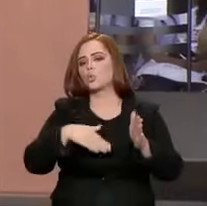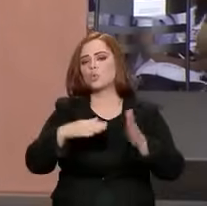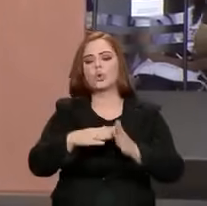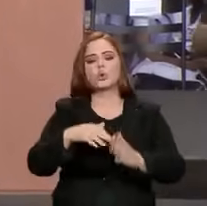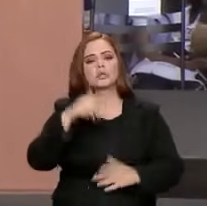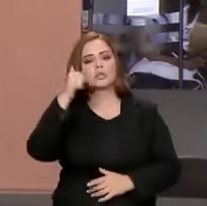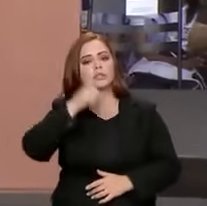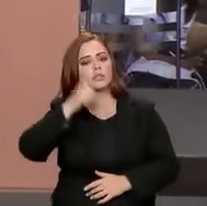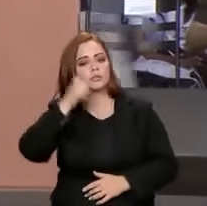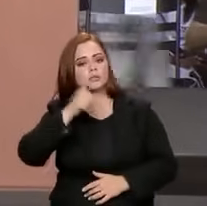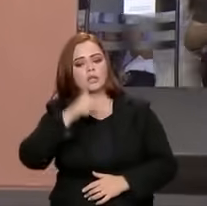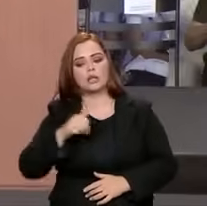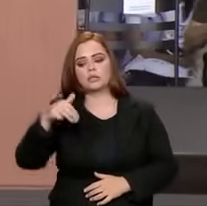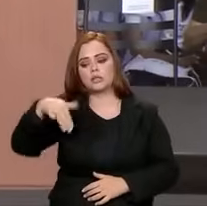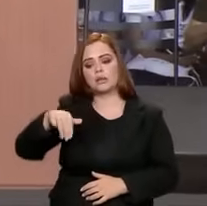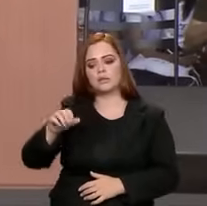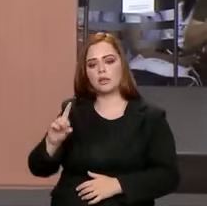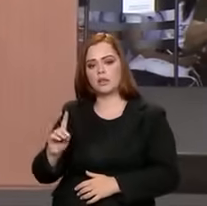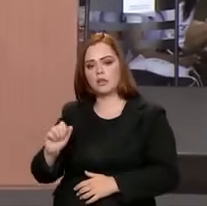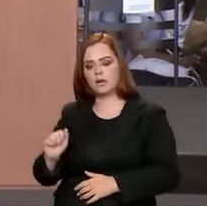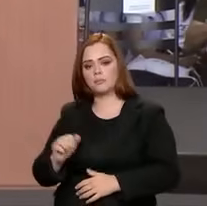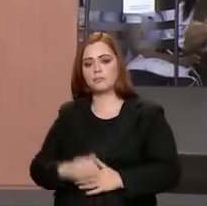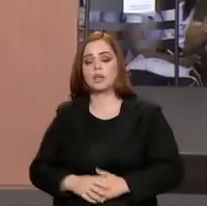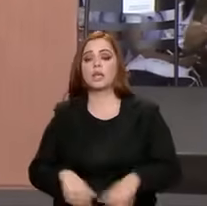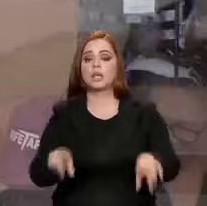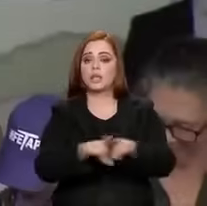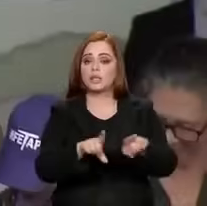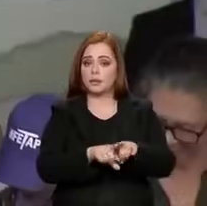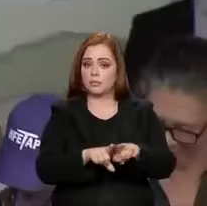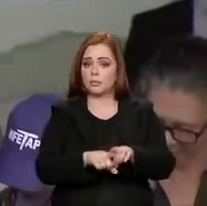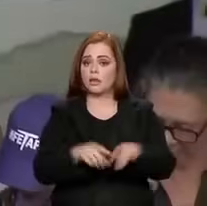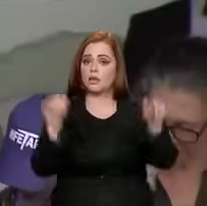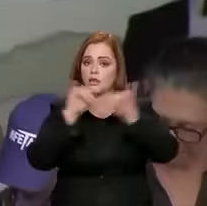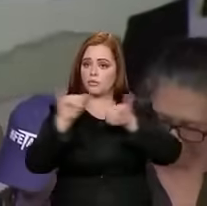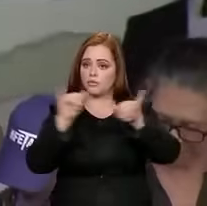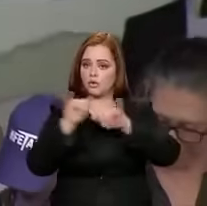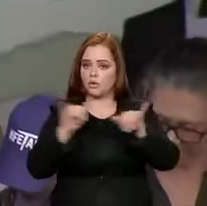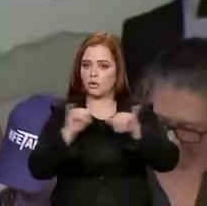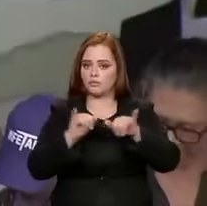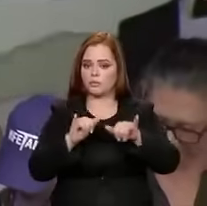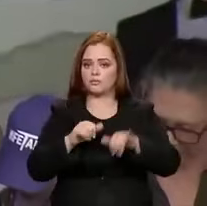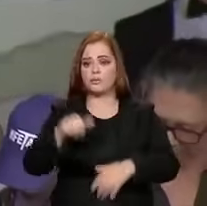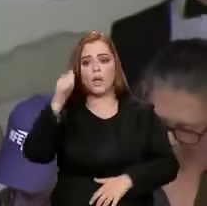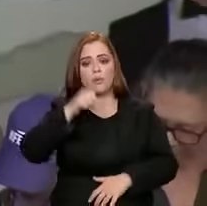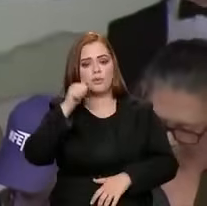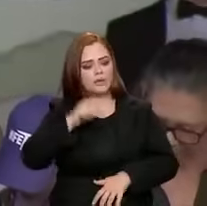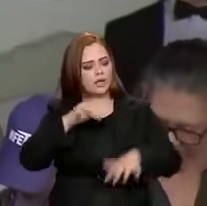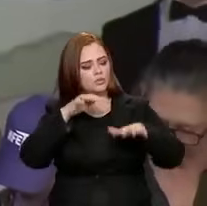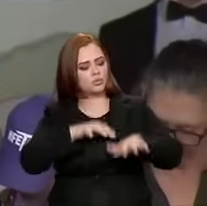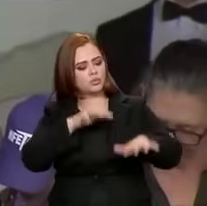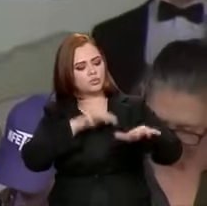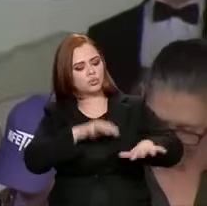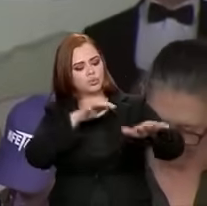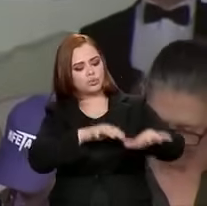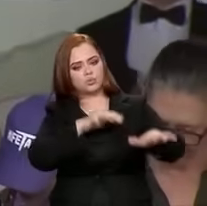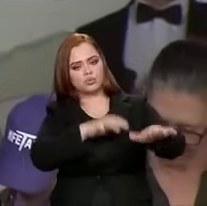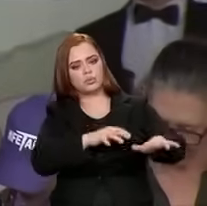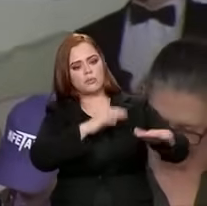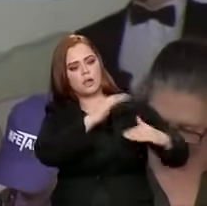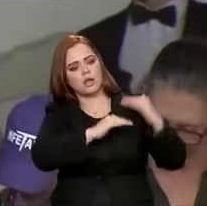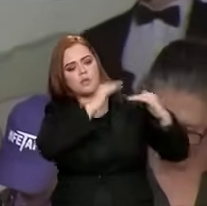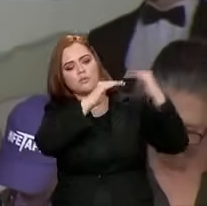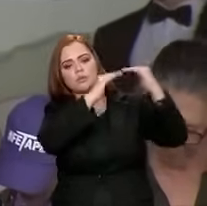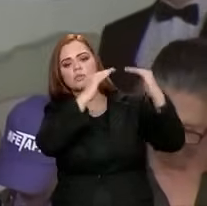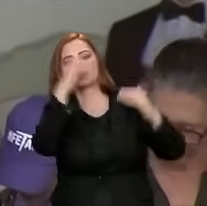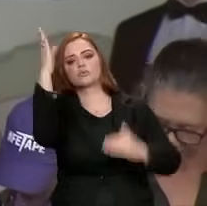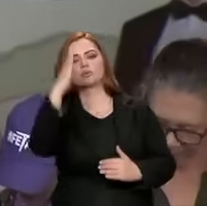nosso MBA por fim digo Margaridas em Marcha pela reconstrução do Brasil